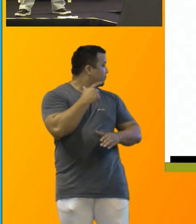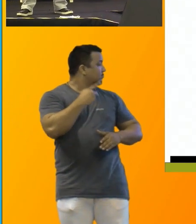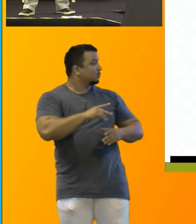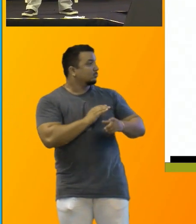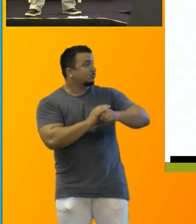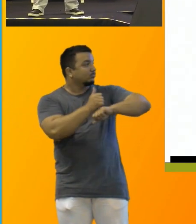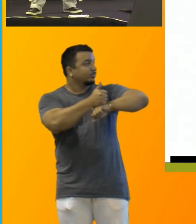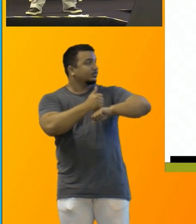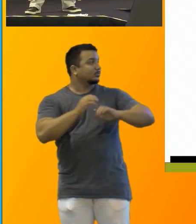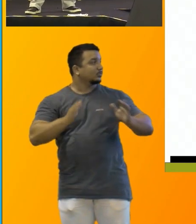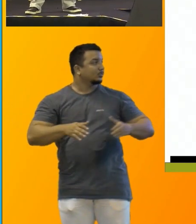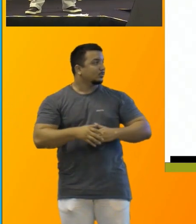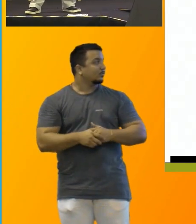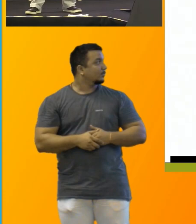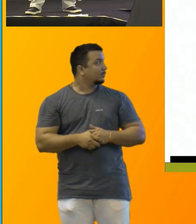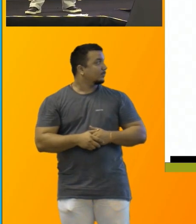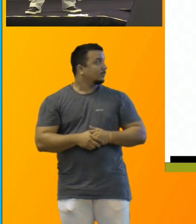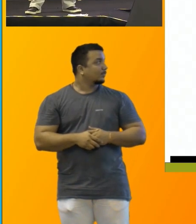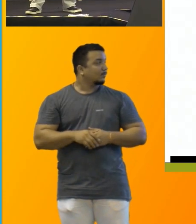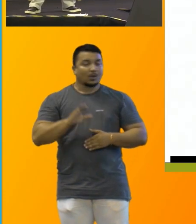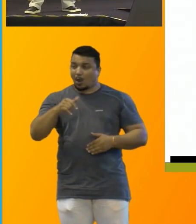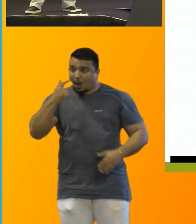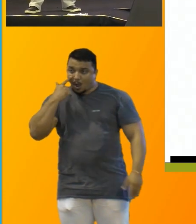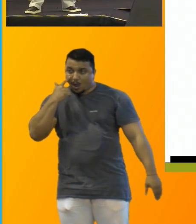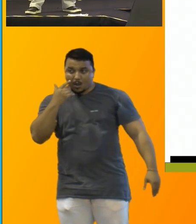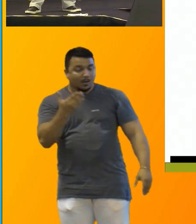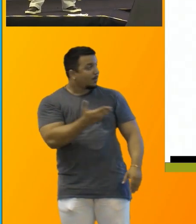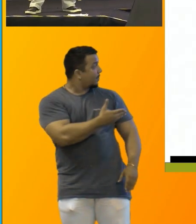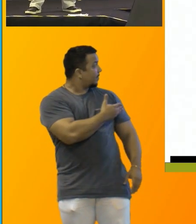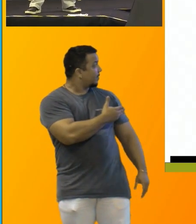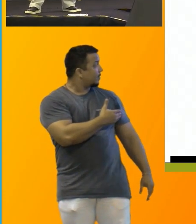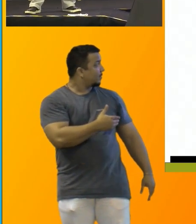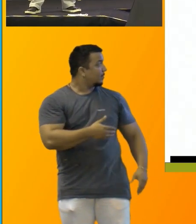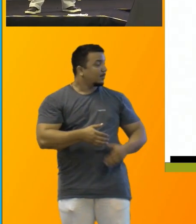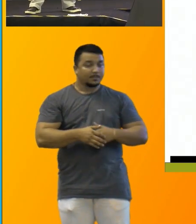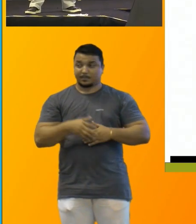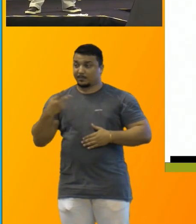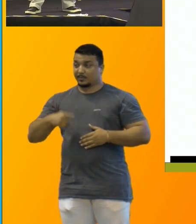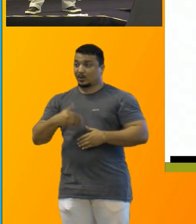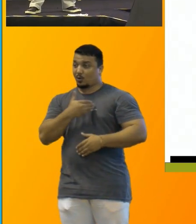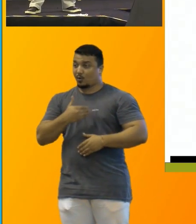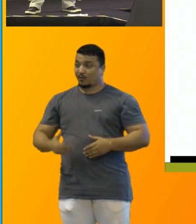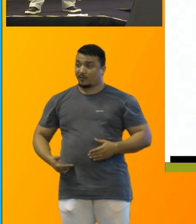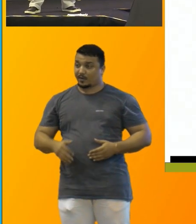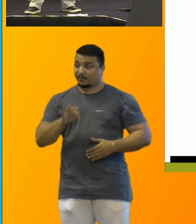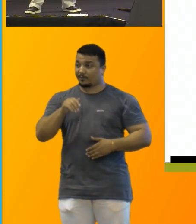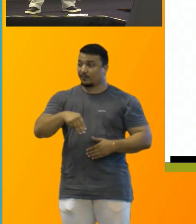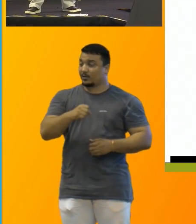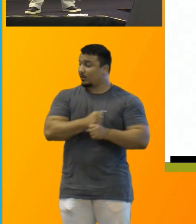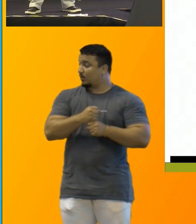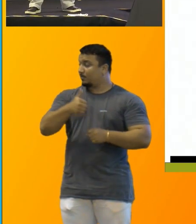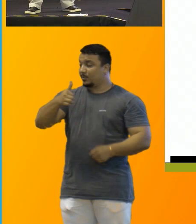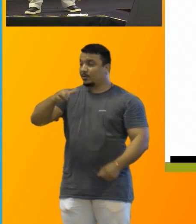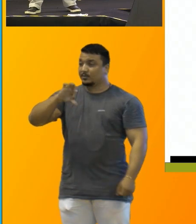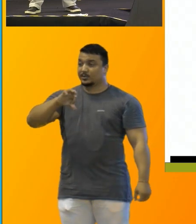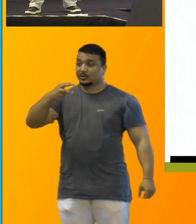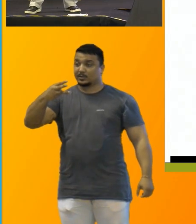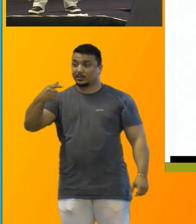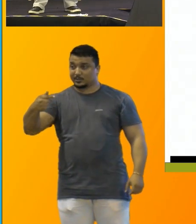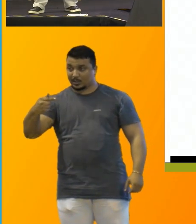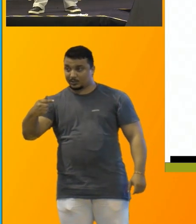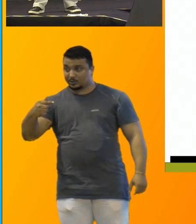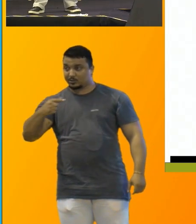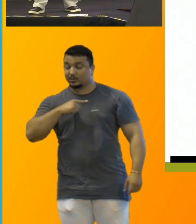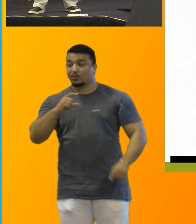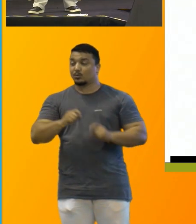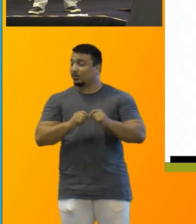voto indireto. Ei, no final deste governo, em 1937, já no finalzinho desse